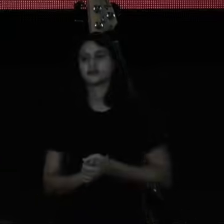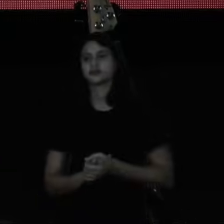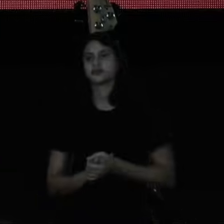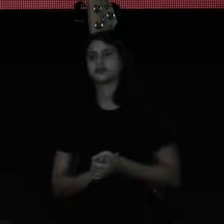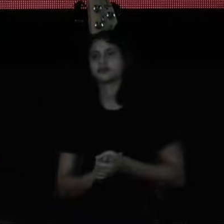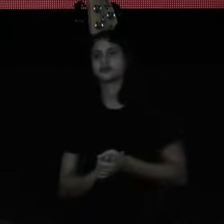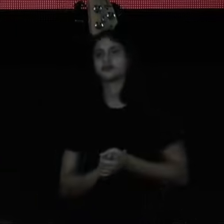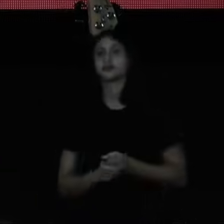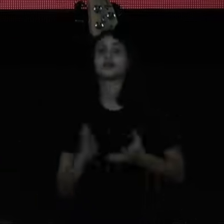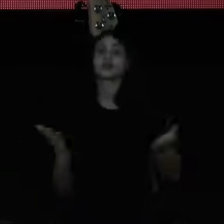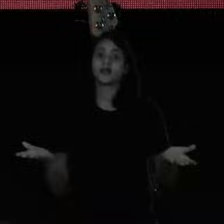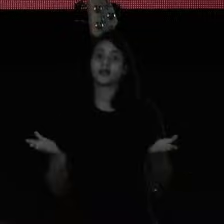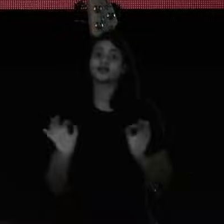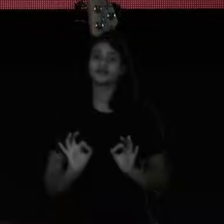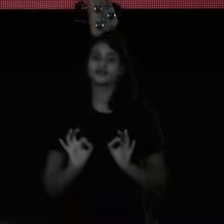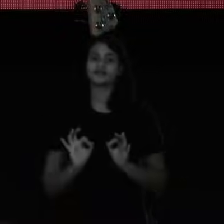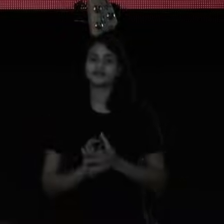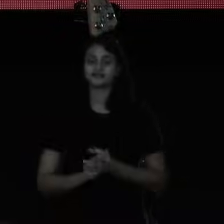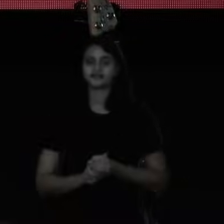É ou não é?